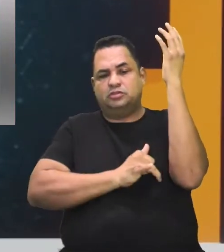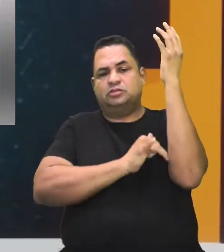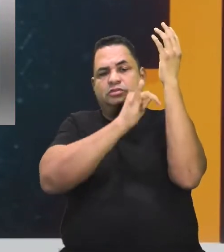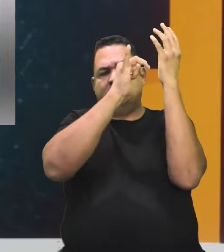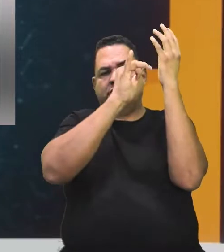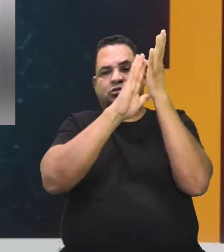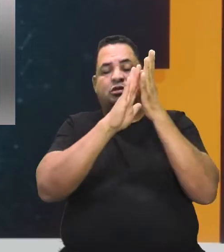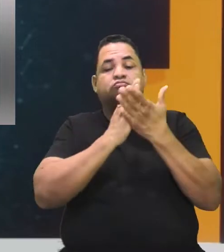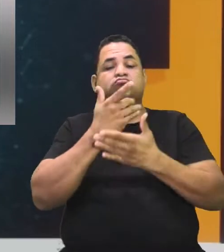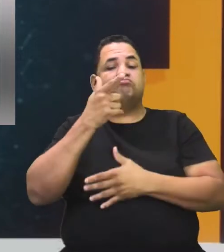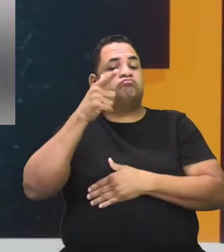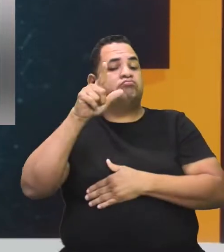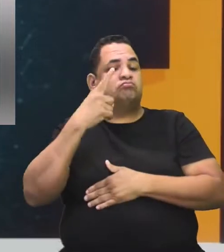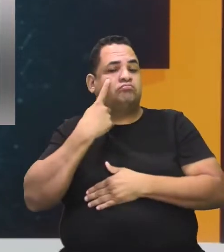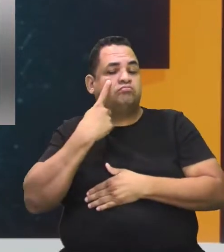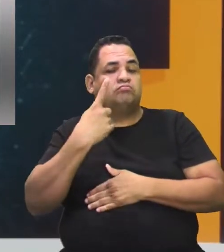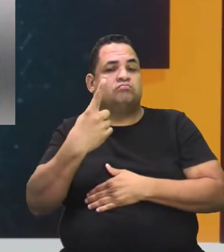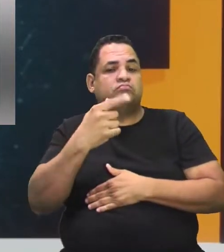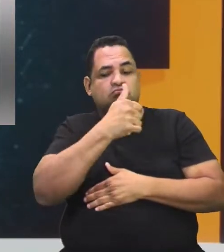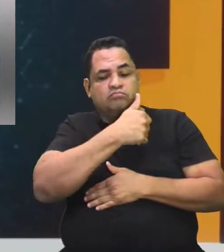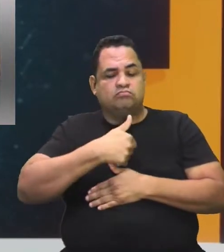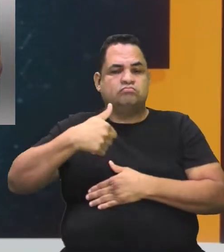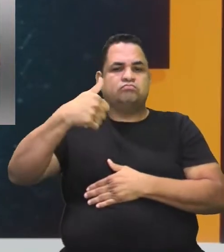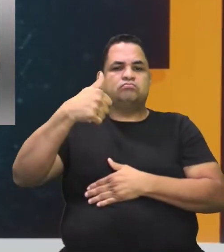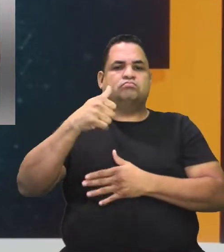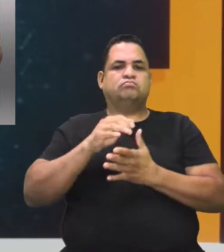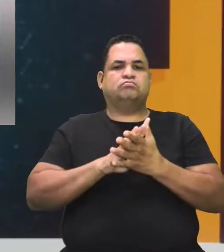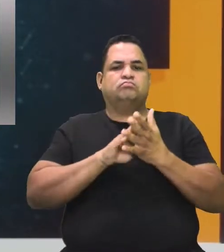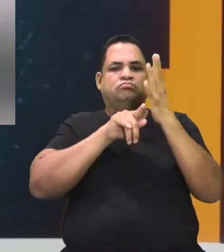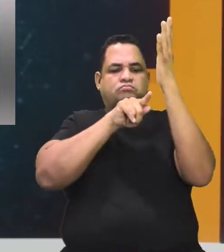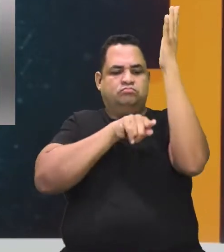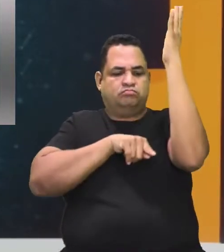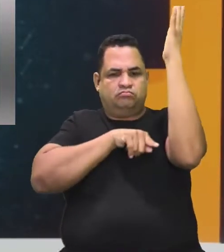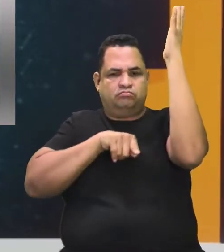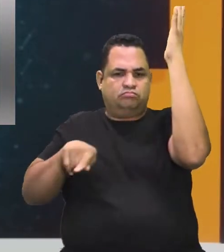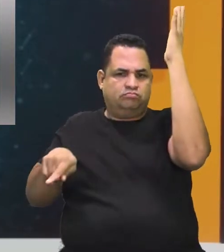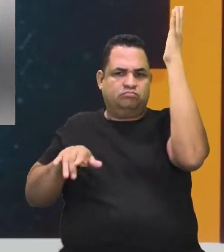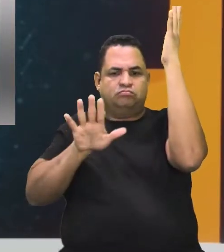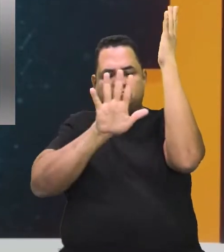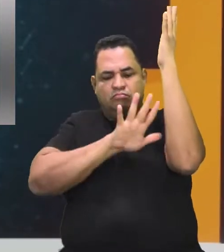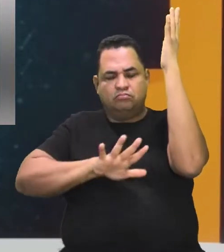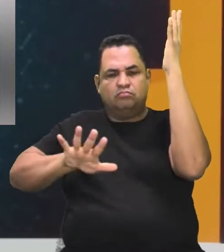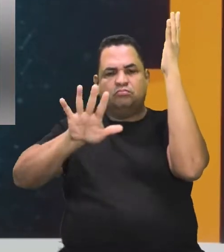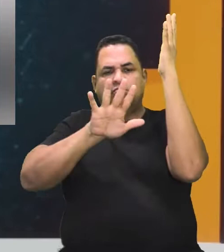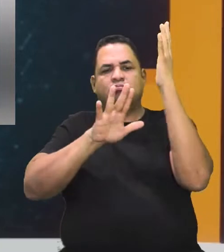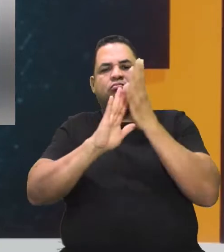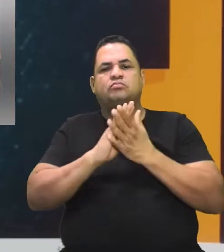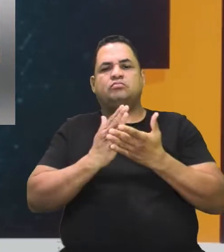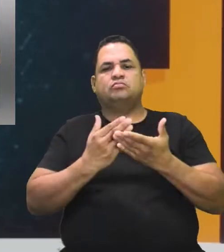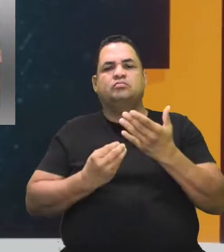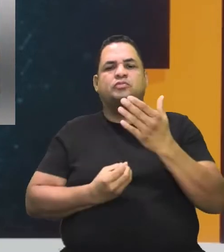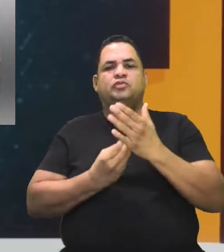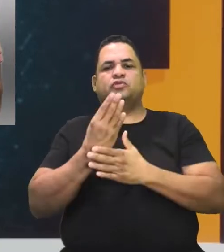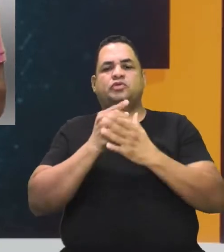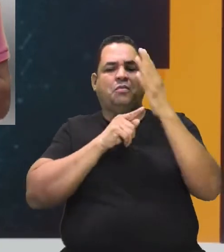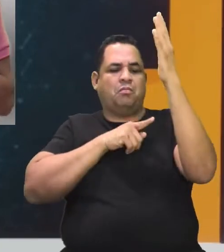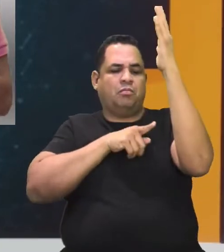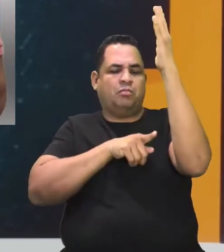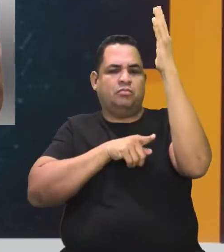eu consigo visualizar melhor esse encontro entre duas coordenadas no plano cartesiano que vai gerar um